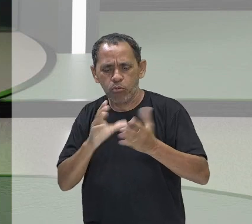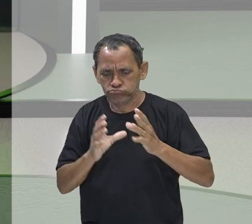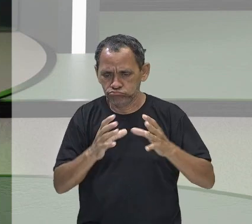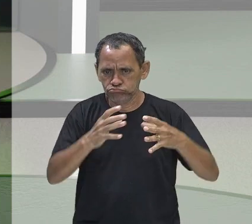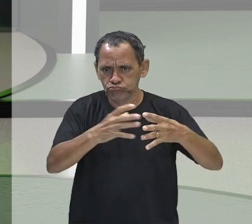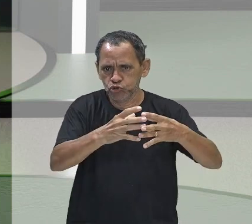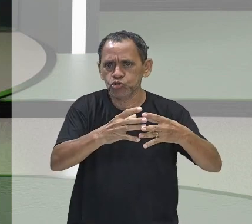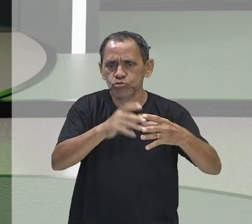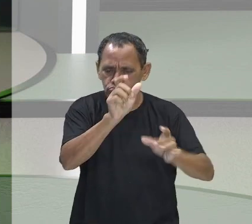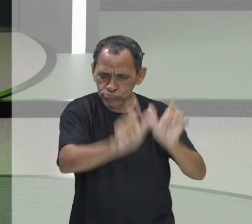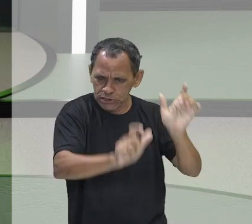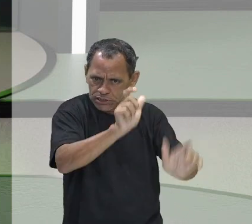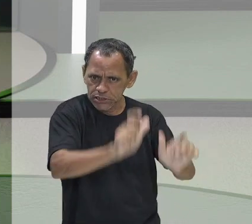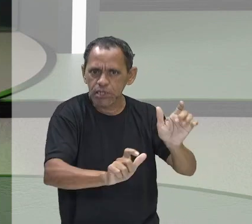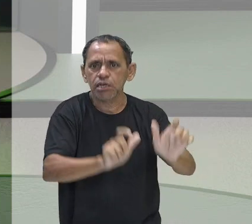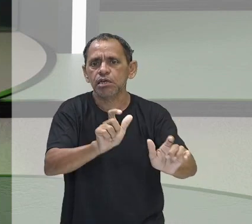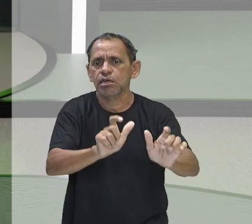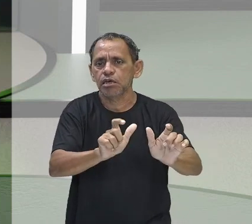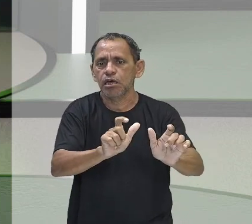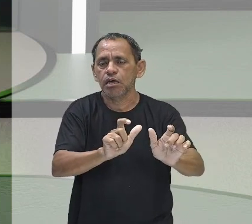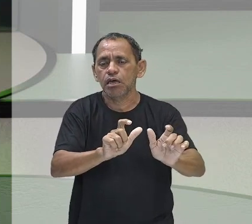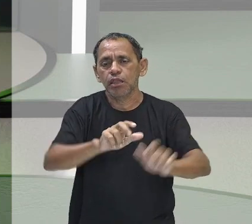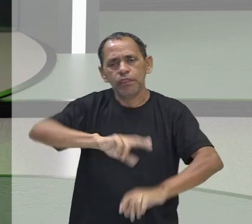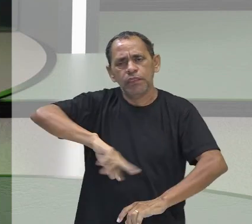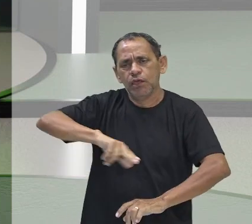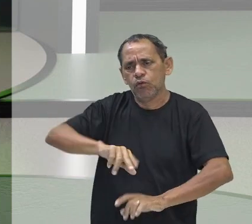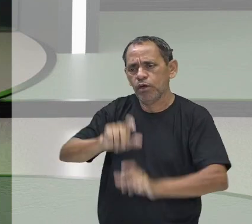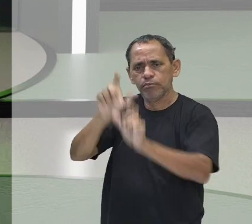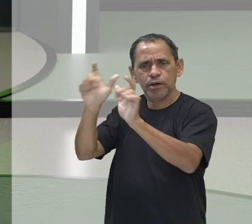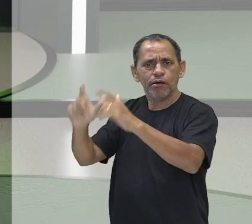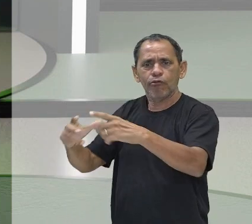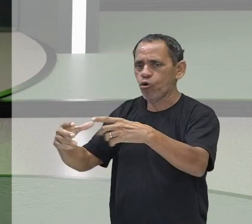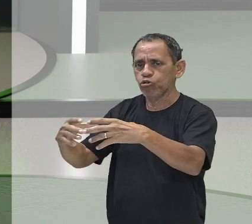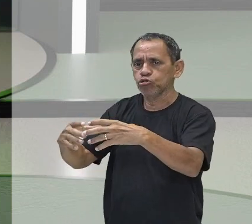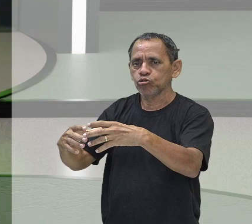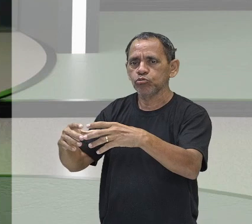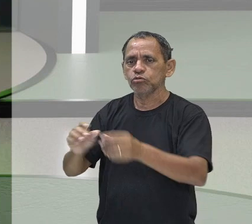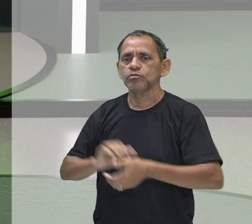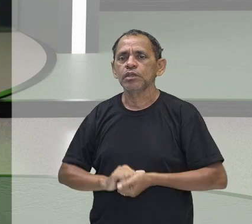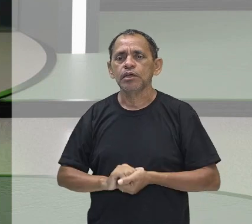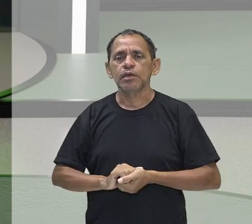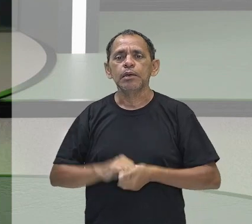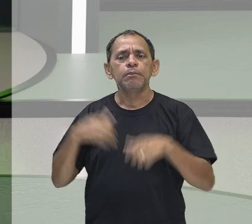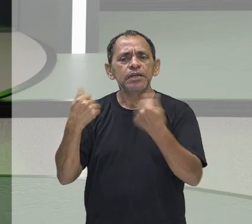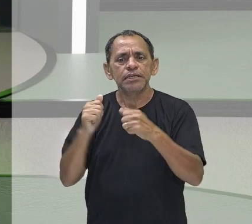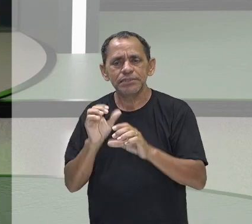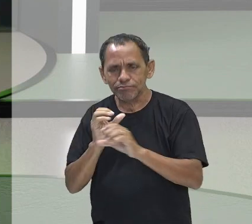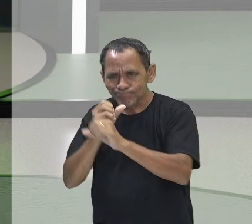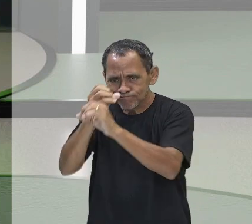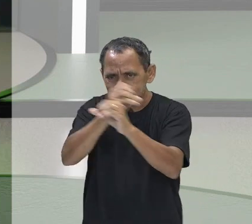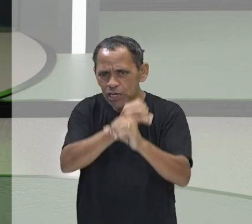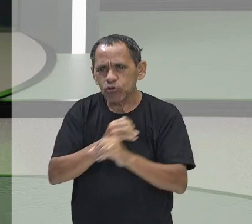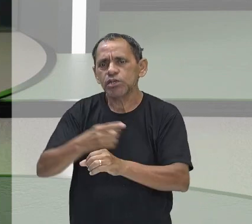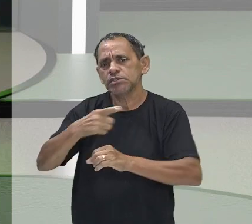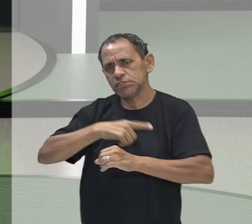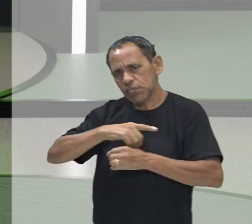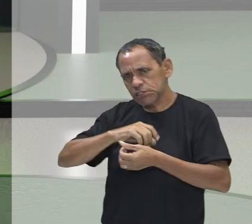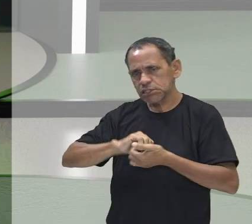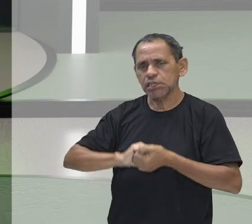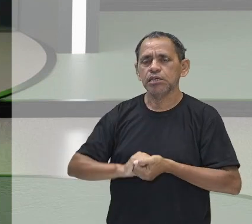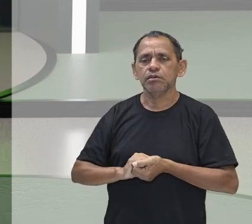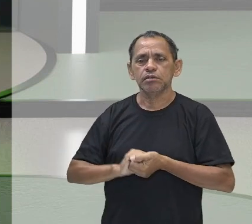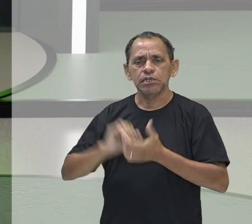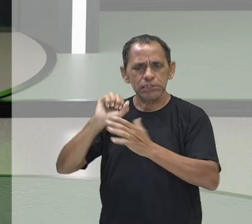Por isso a questão da eficiência. Nós temos também a questão da segurança, porque é importante garantir que a terapia gênica